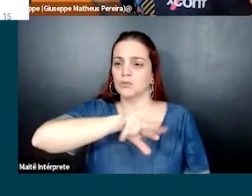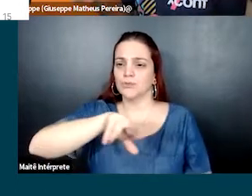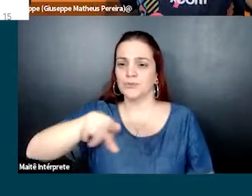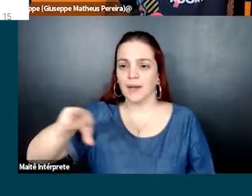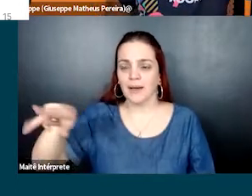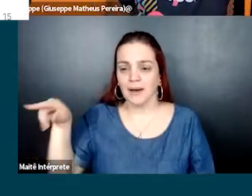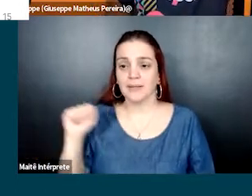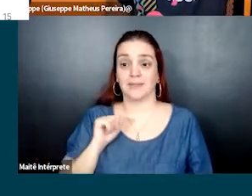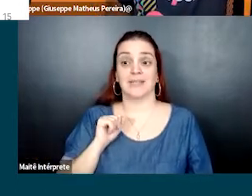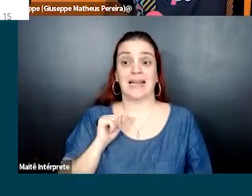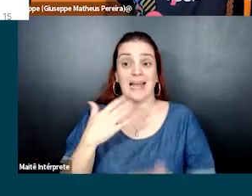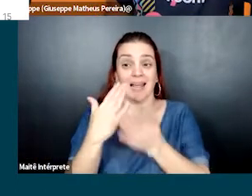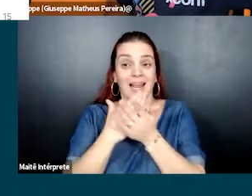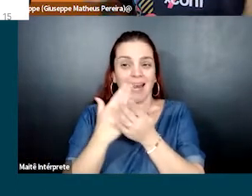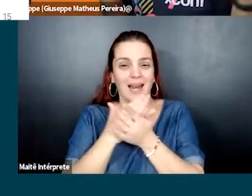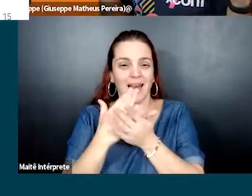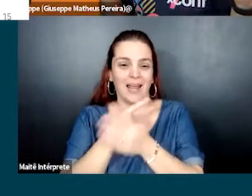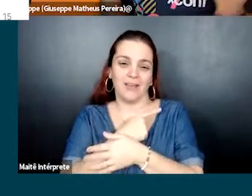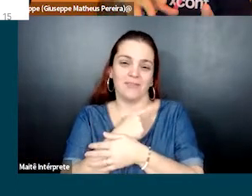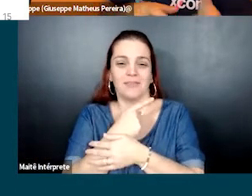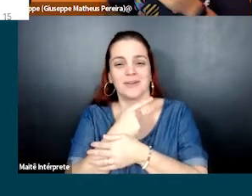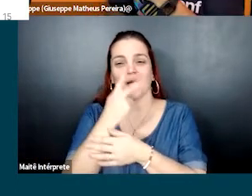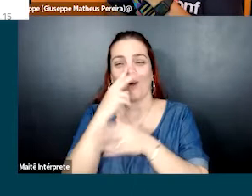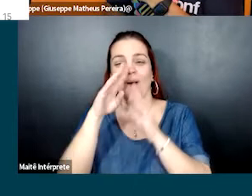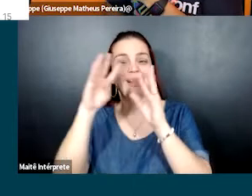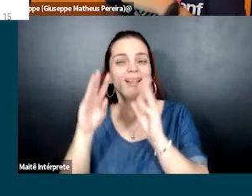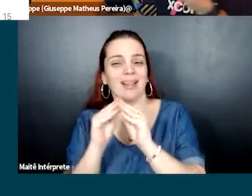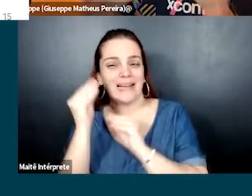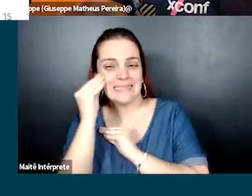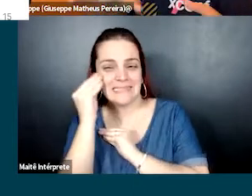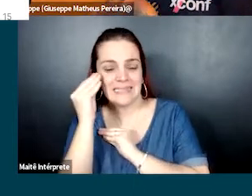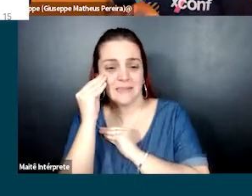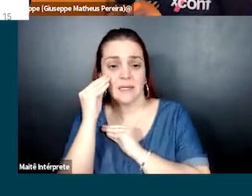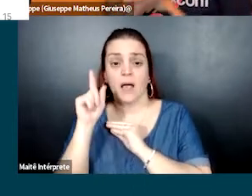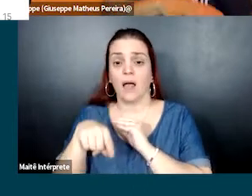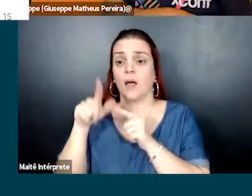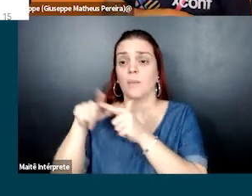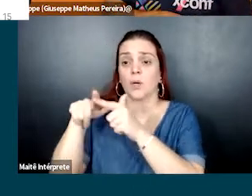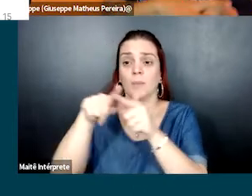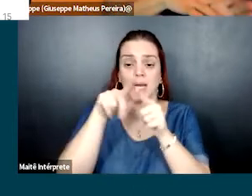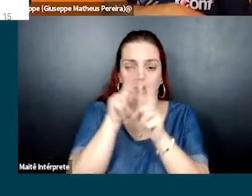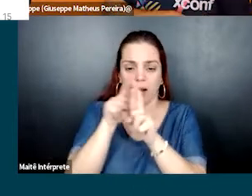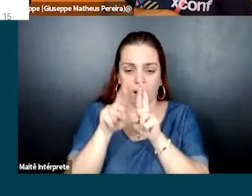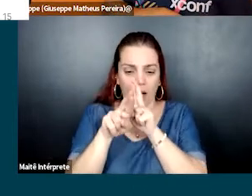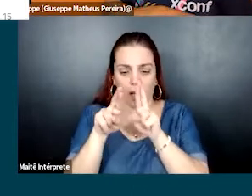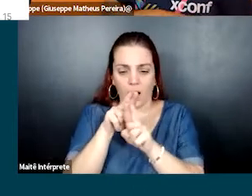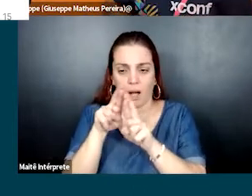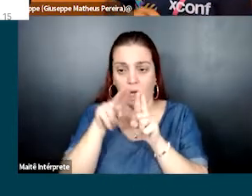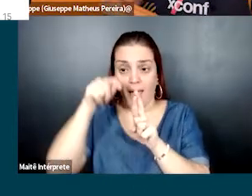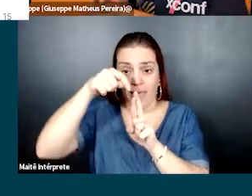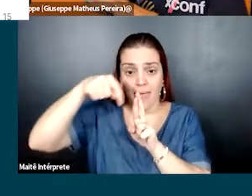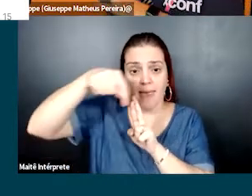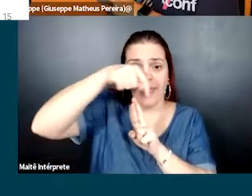que é um domínio. E no livro, né, tentando fazer um tweet, é um conjunto de problemas relacionados entre si